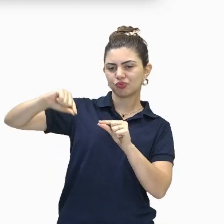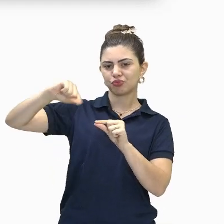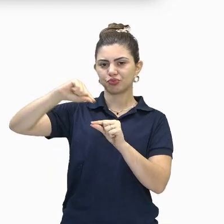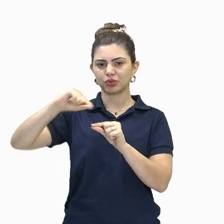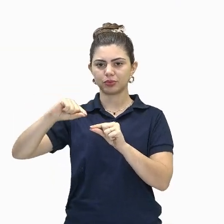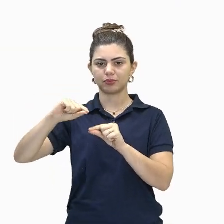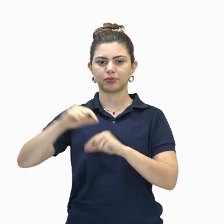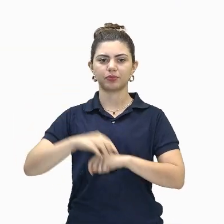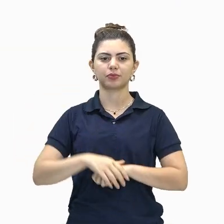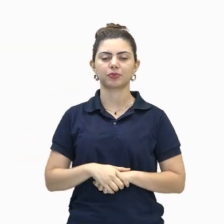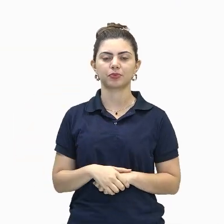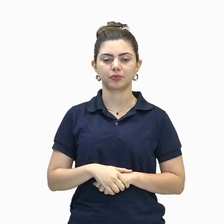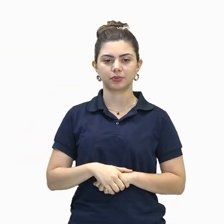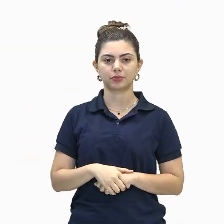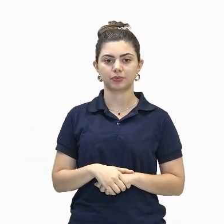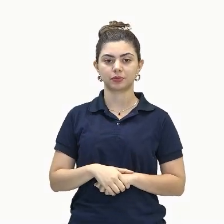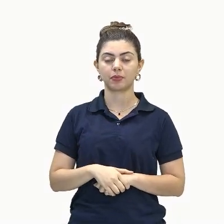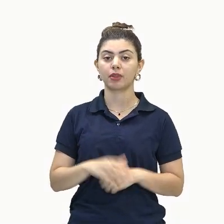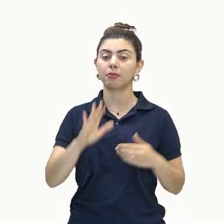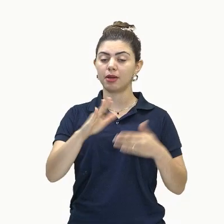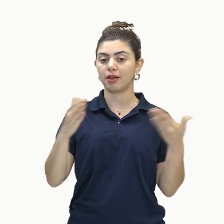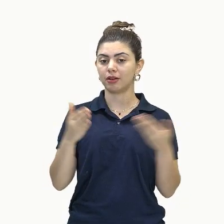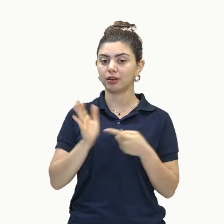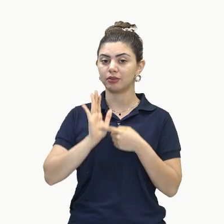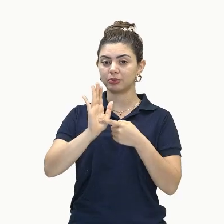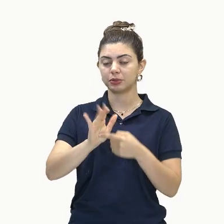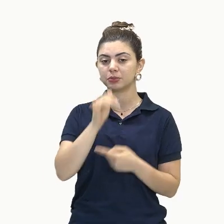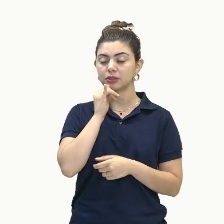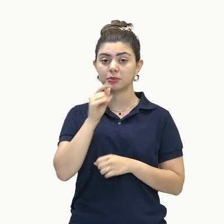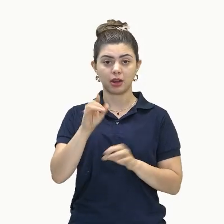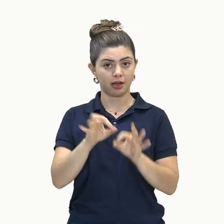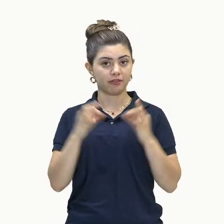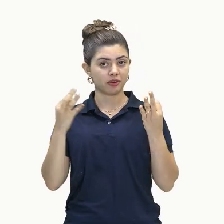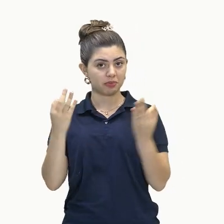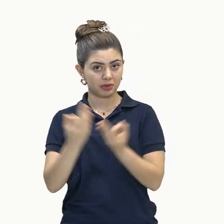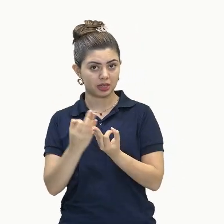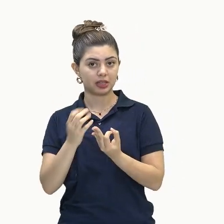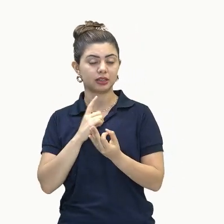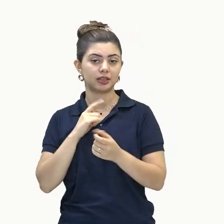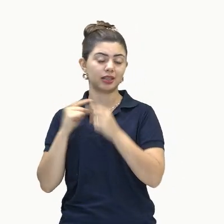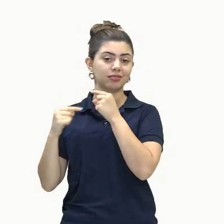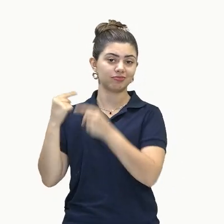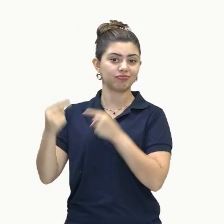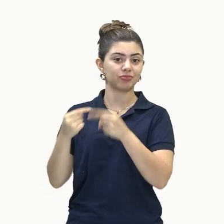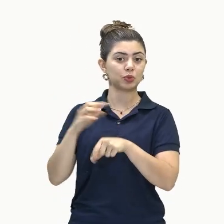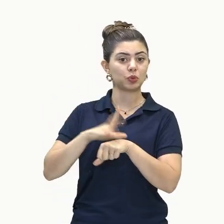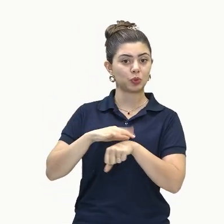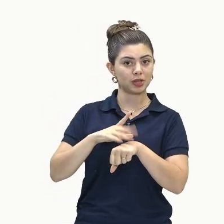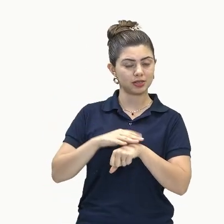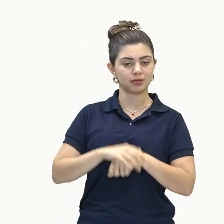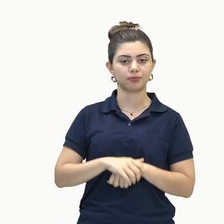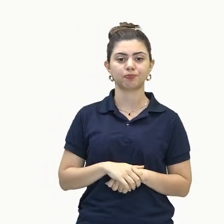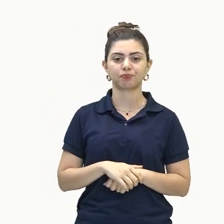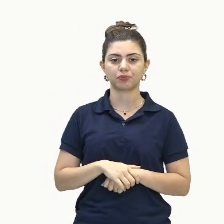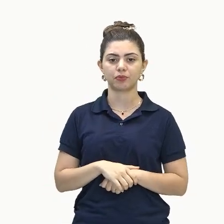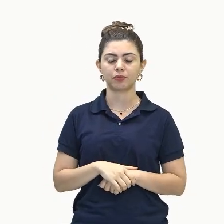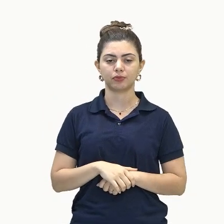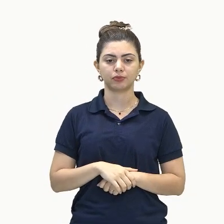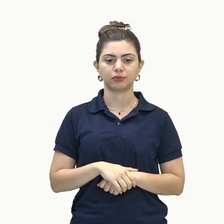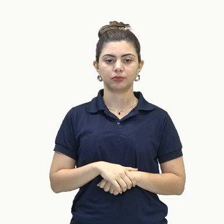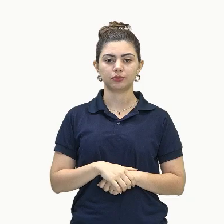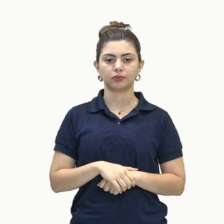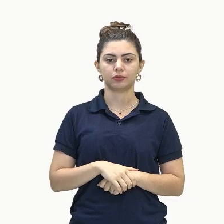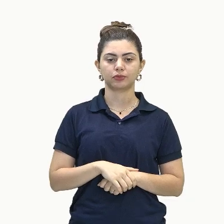desta característica. Nós temos aqui uma família que tem anemia falciforme, né? Portanto, nós temos aqui, no